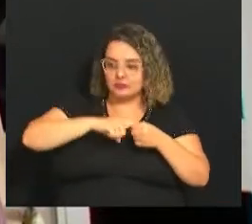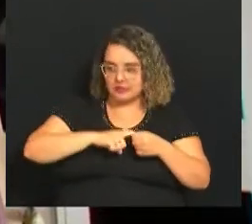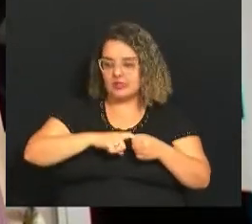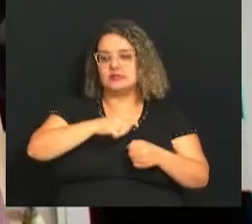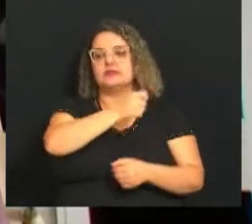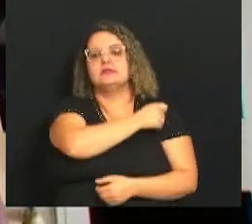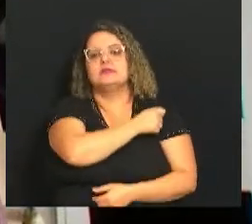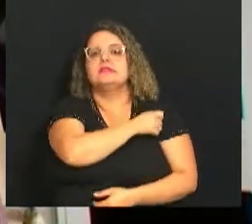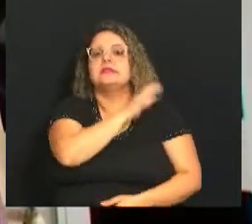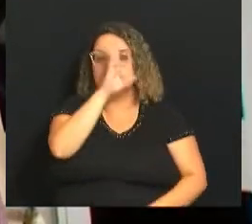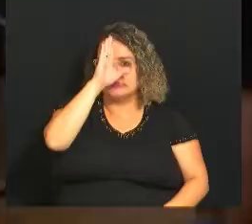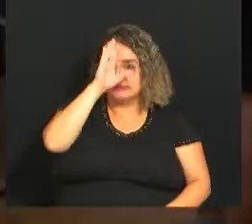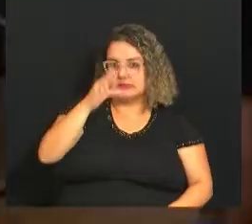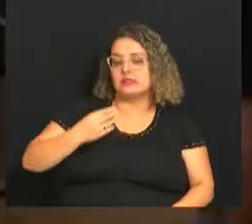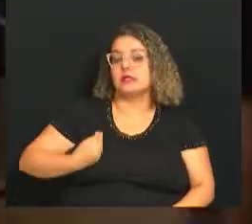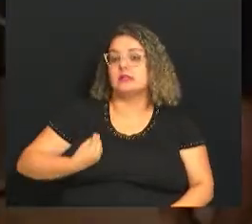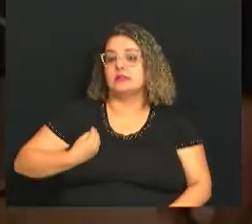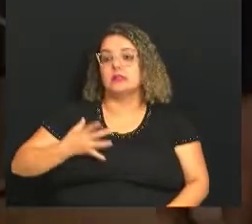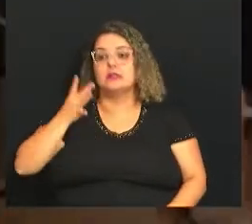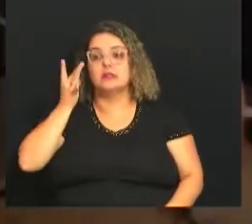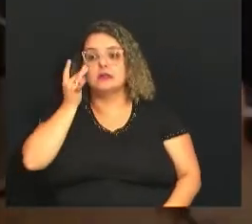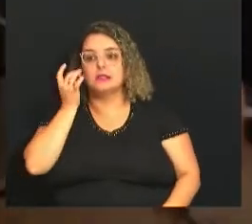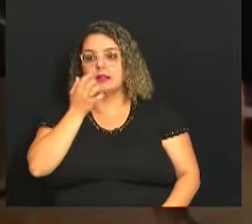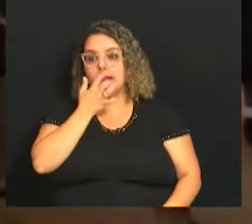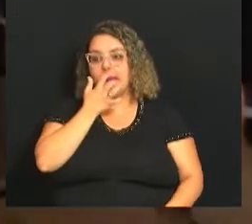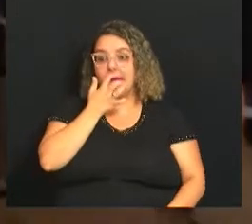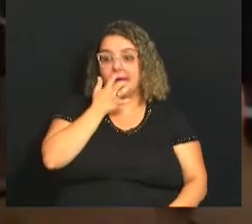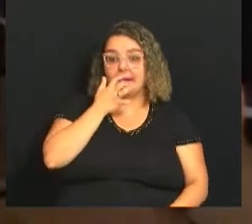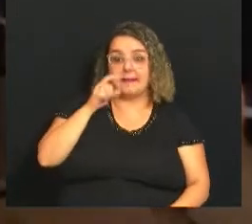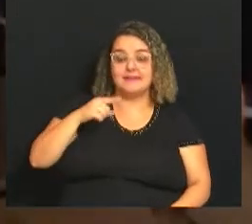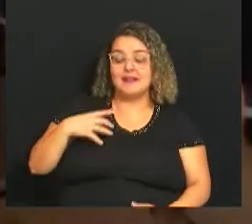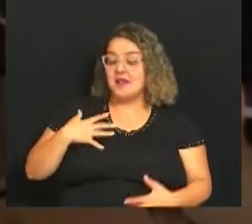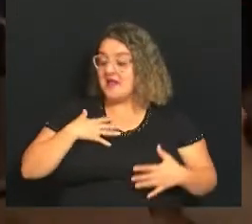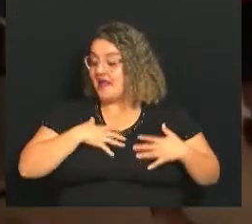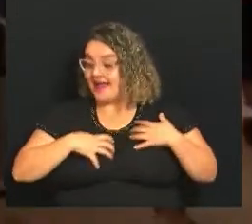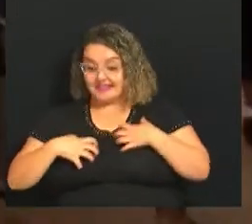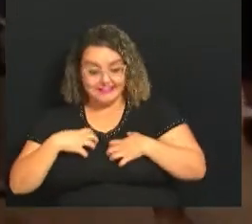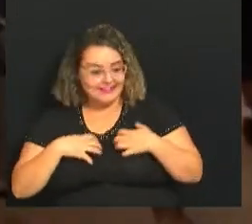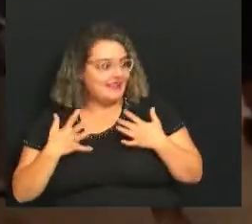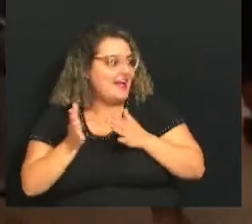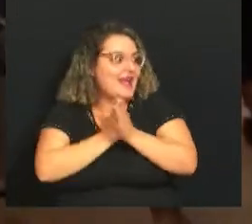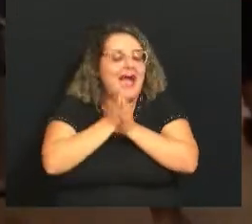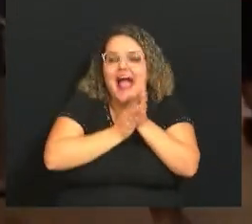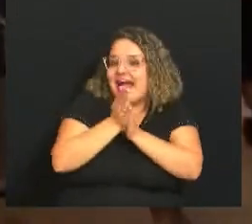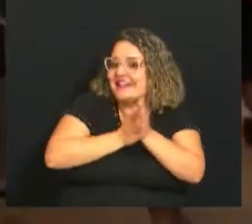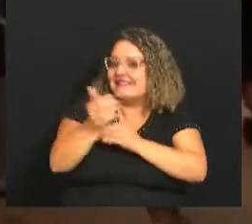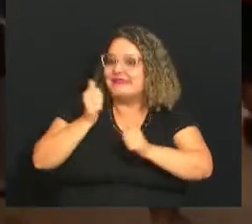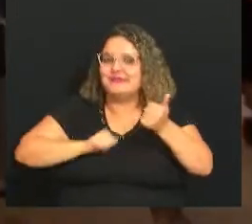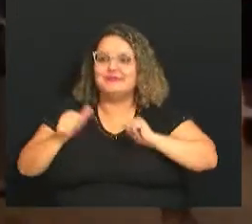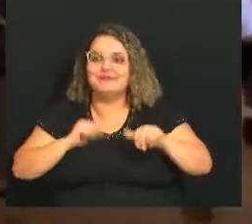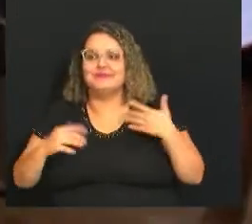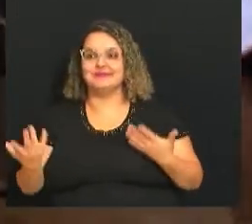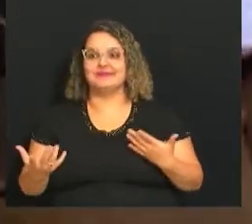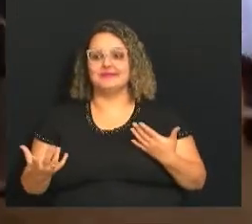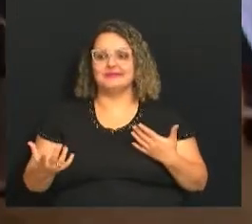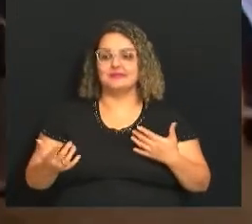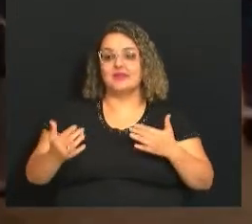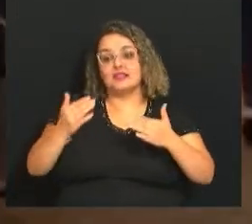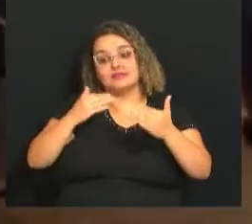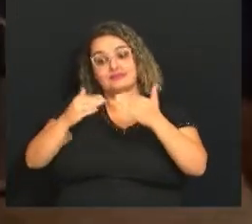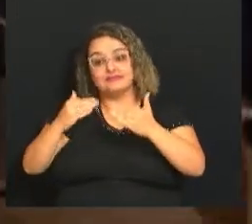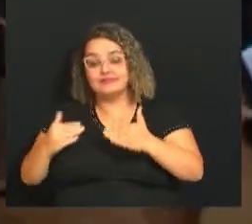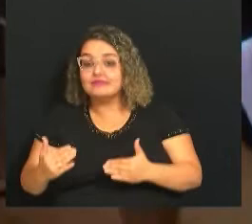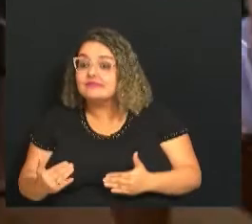principalmente das aulas presenciais. Essa caloura está ansiosa com as atividades na Unicamp. Das coisas regredirem, de aparecer uma